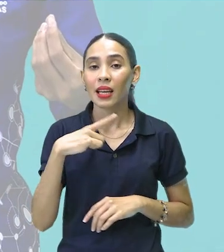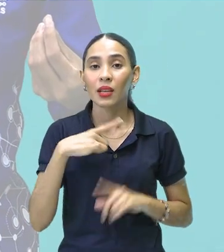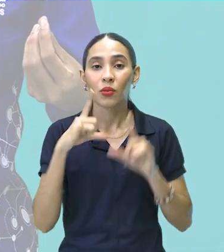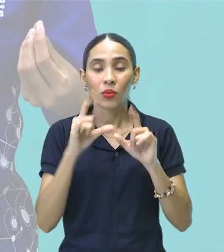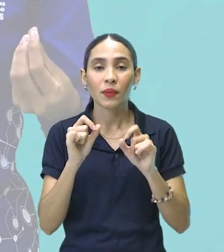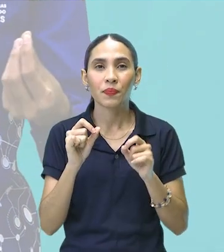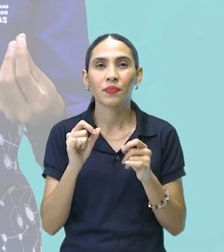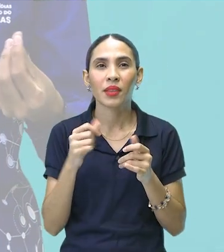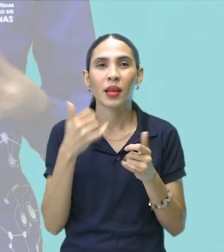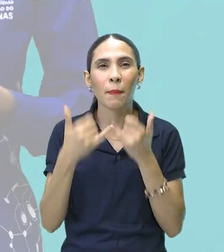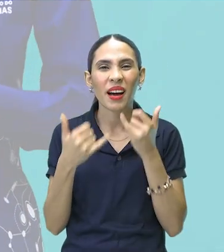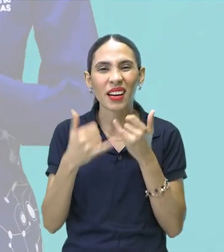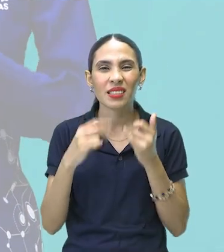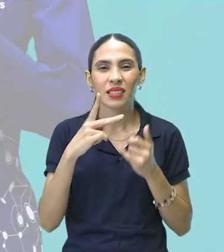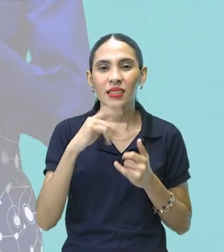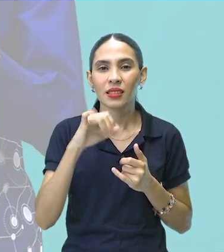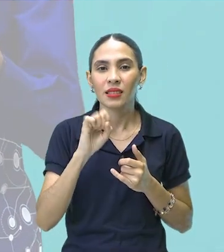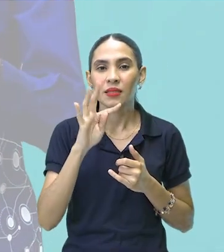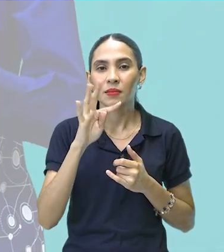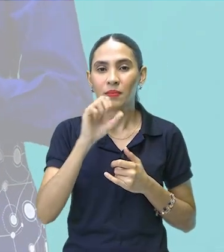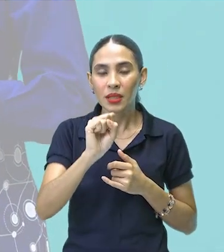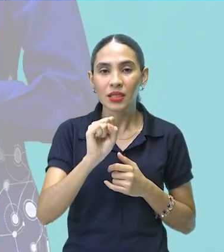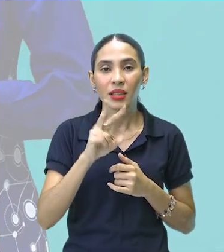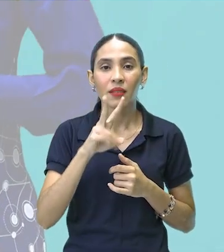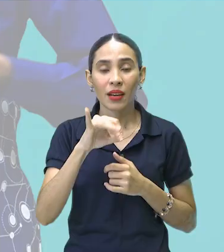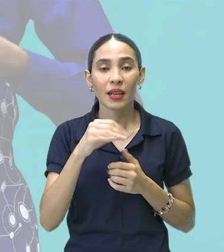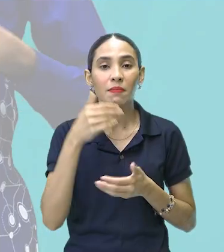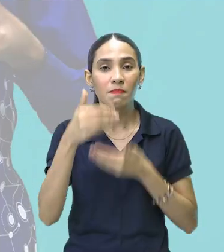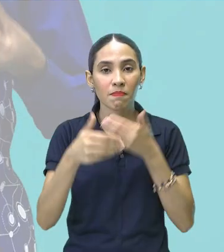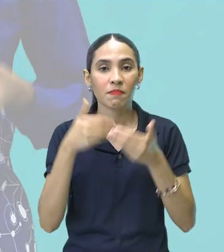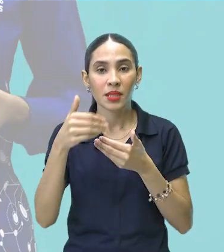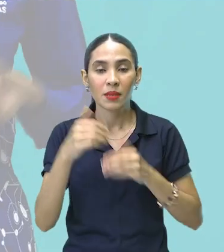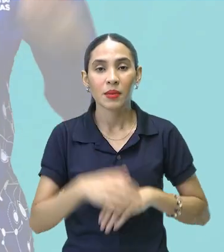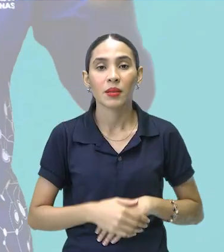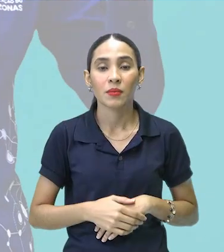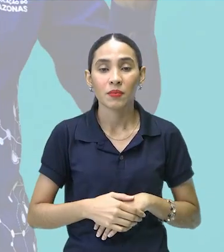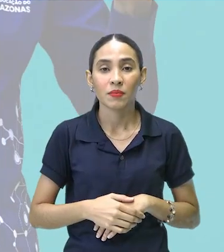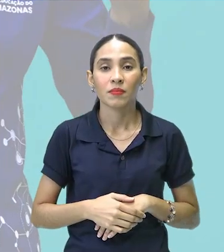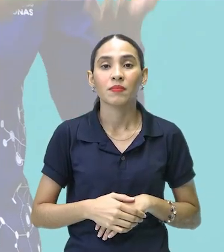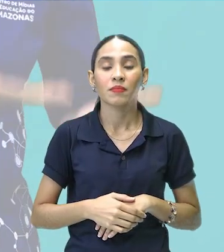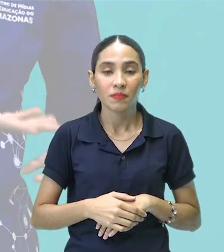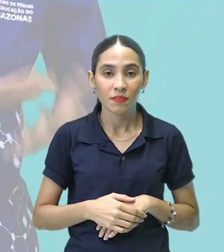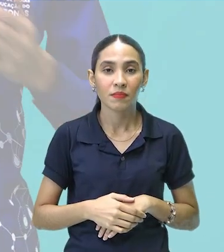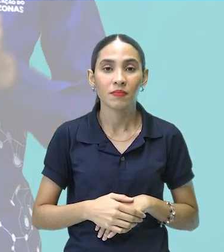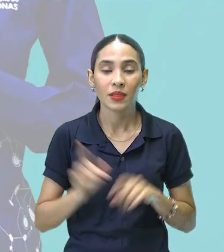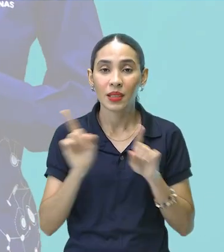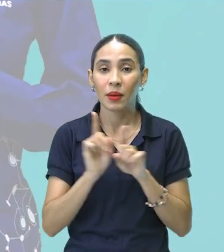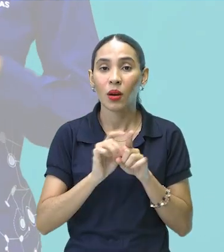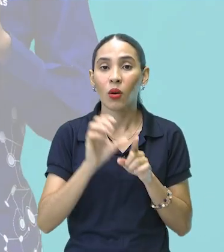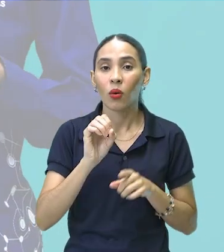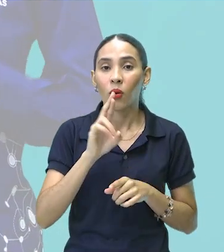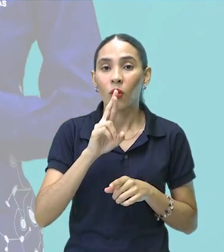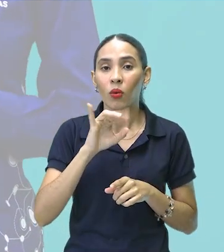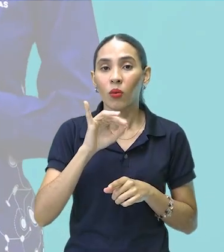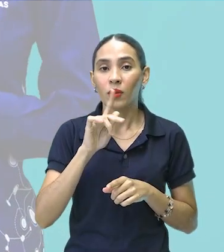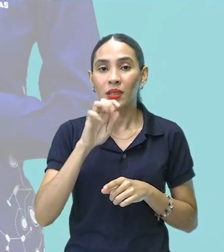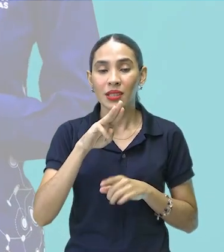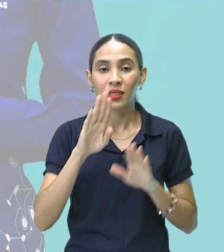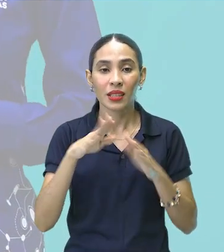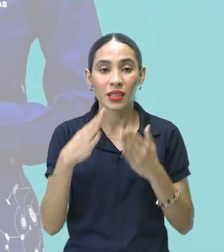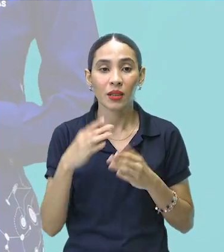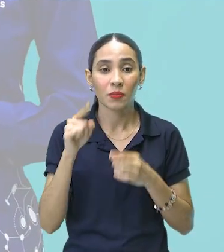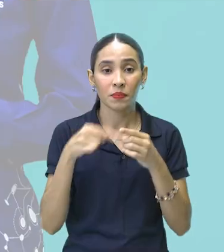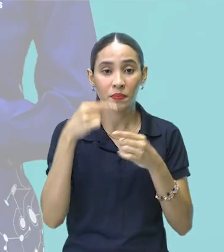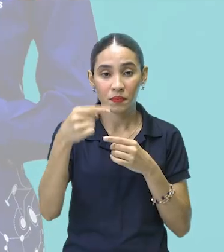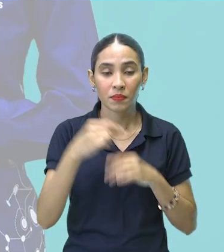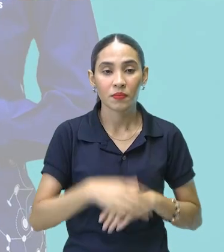se fossem pistas que a gente vai percebendo para aquilo que é a origem. Então, olha só,